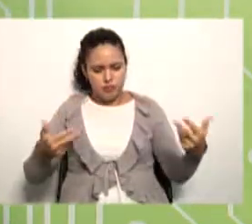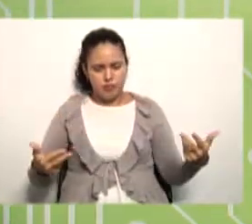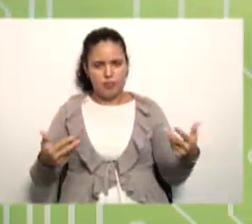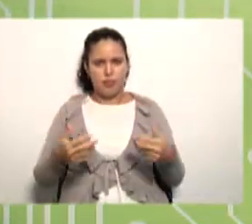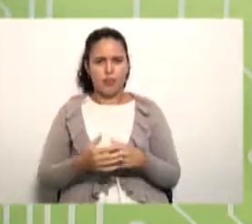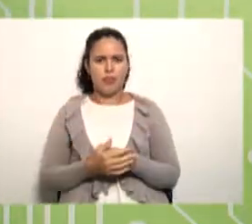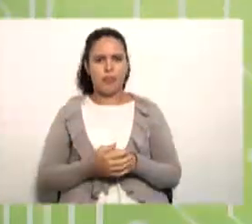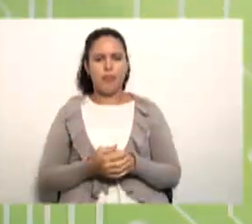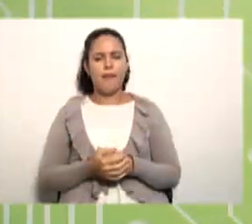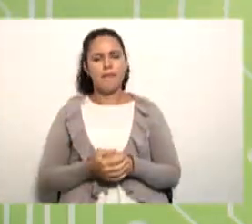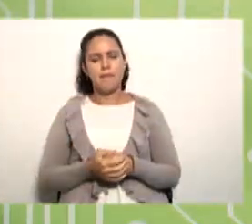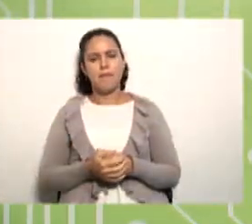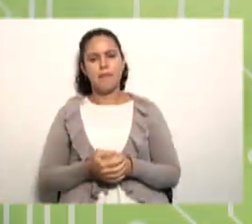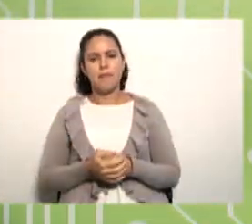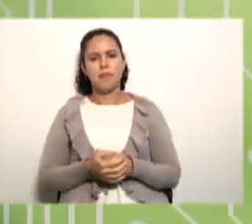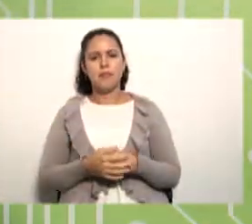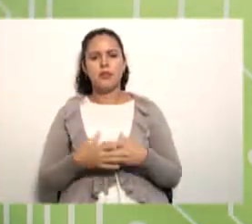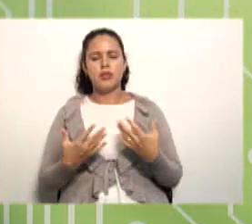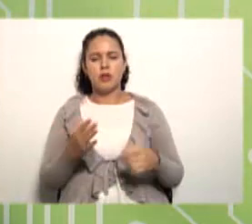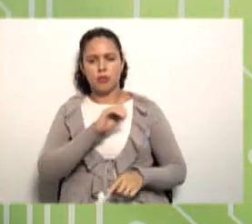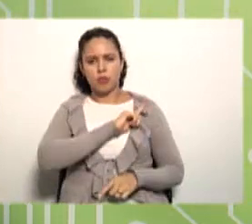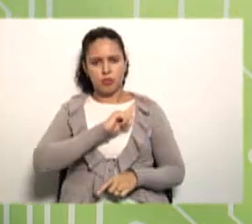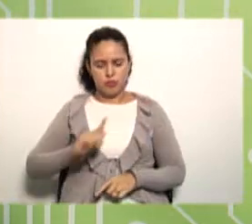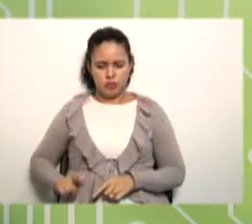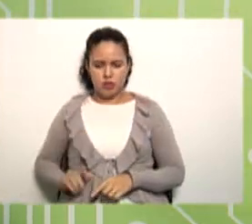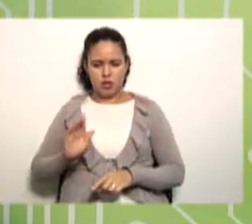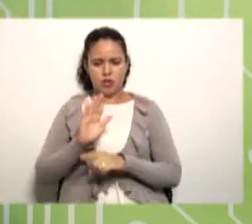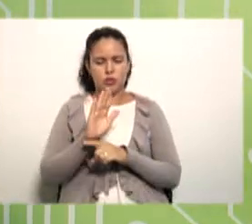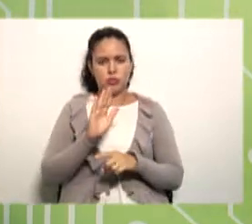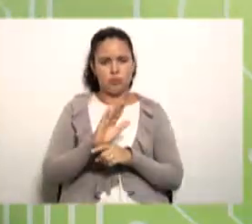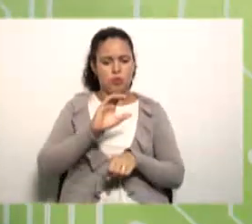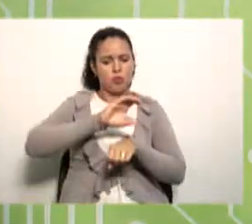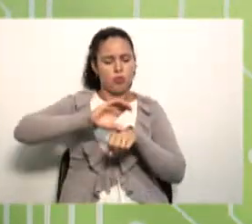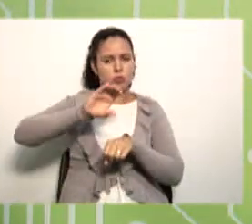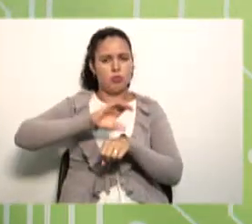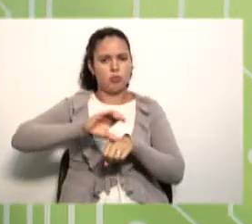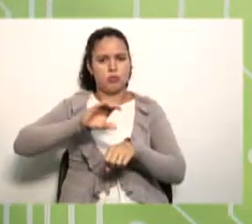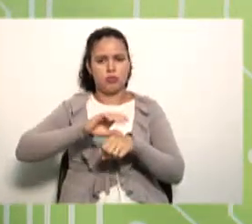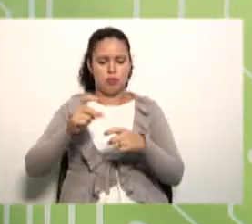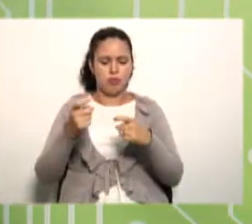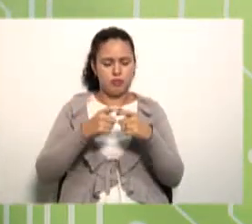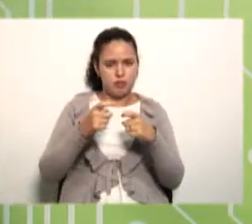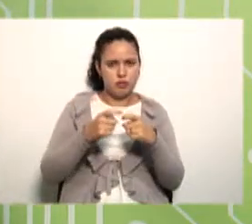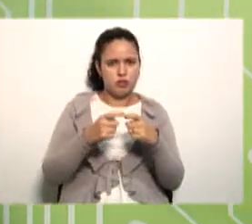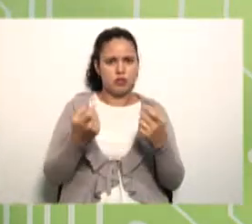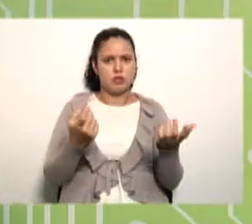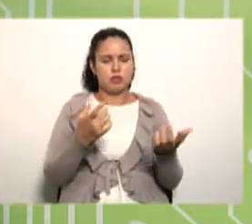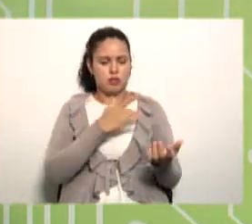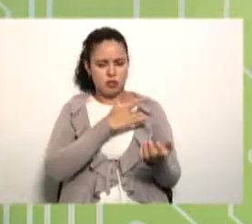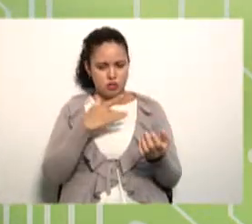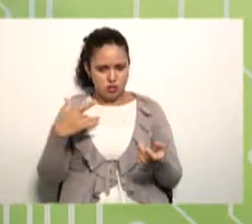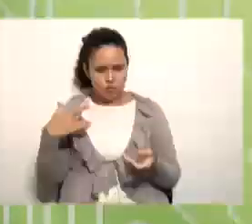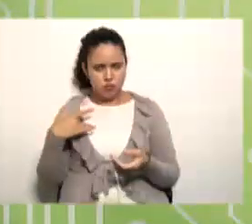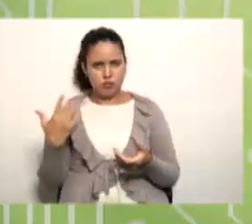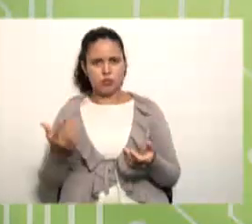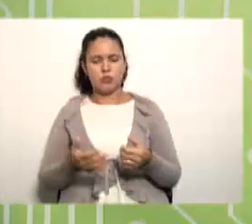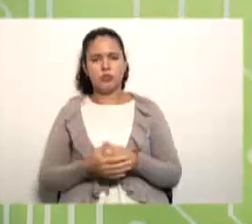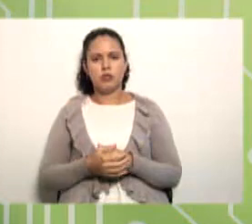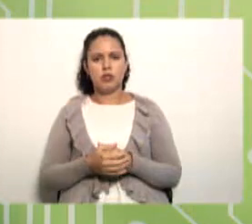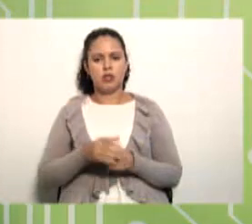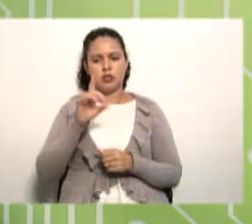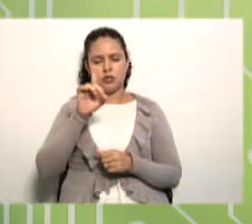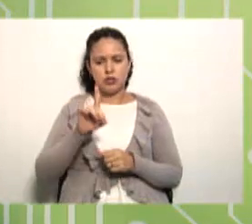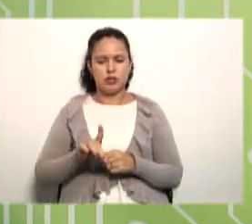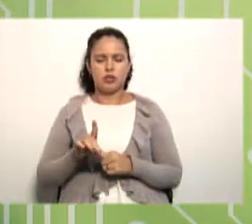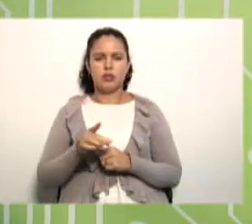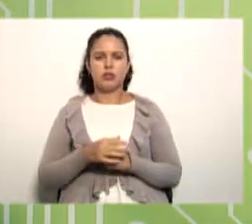medicina ou de direito, porque isso melhora a qualidade de vida da sociedade, onde esses cursos estão inseridos. E assim a gente conclui o princípio número